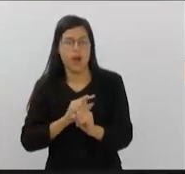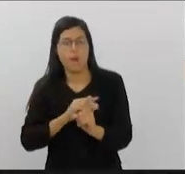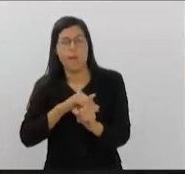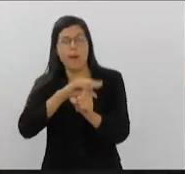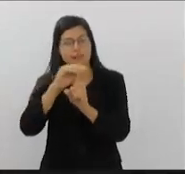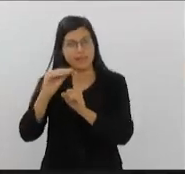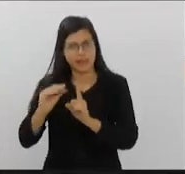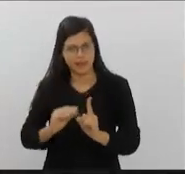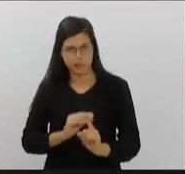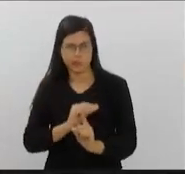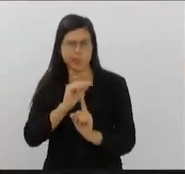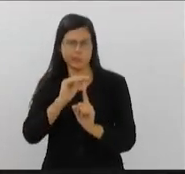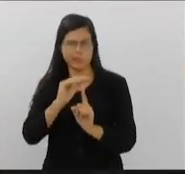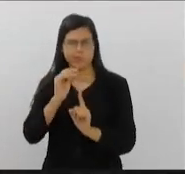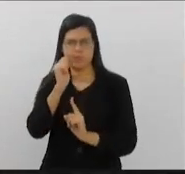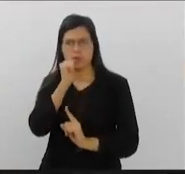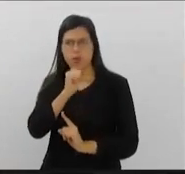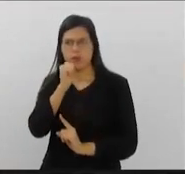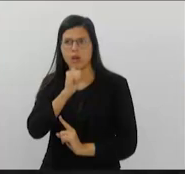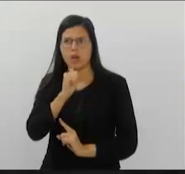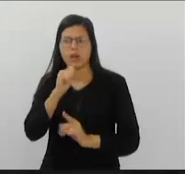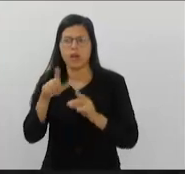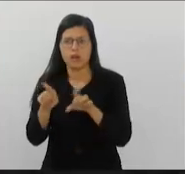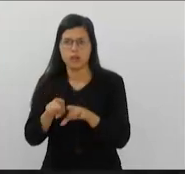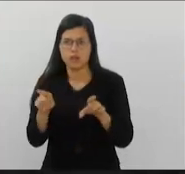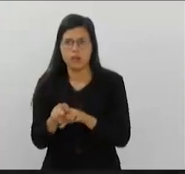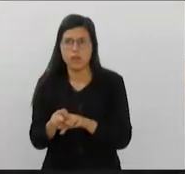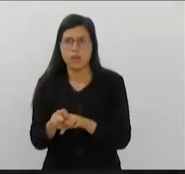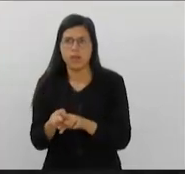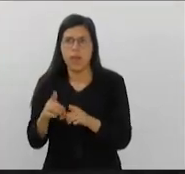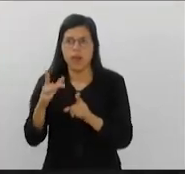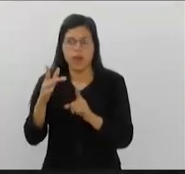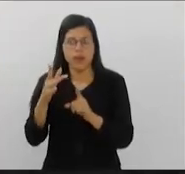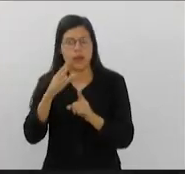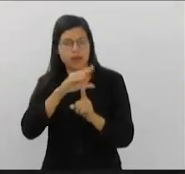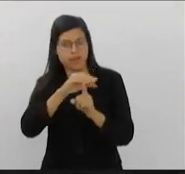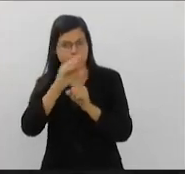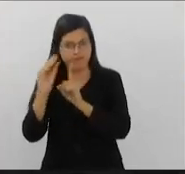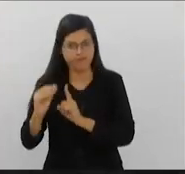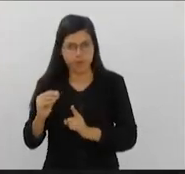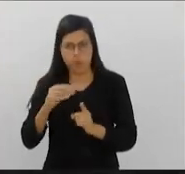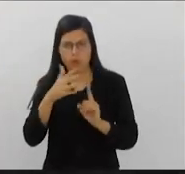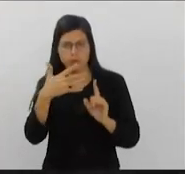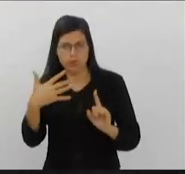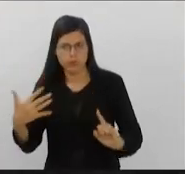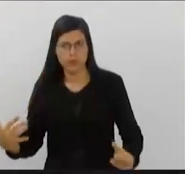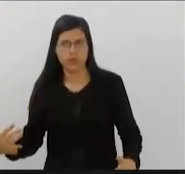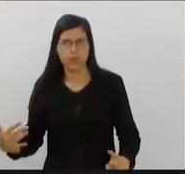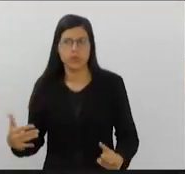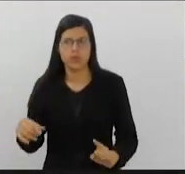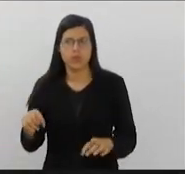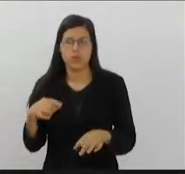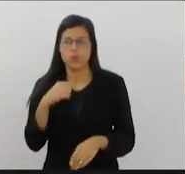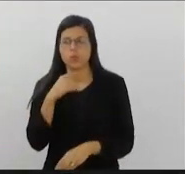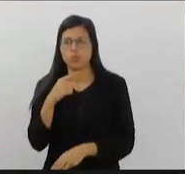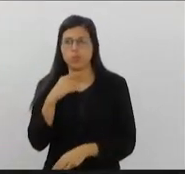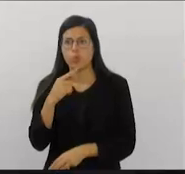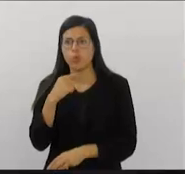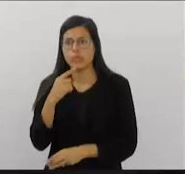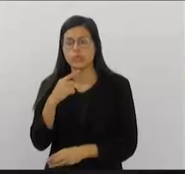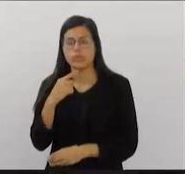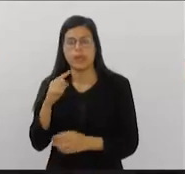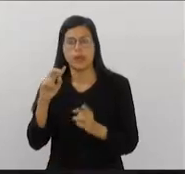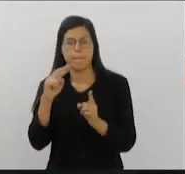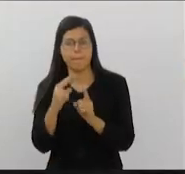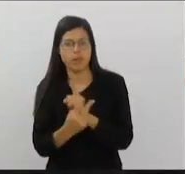omissas, né? Assédio LGBTQIA+ fóbico, e não conseguem entregar perspectivas para